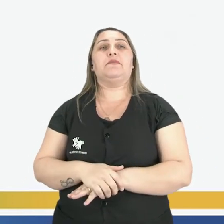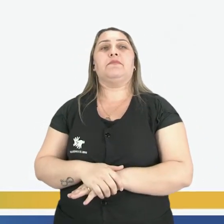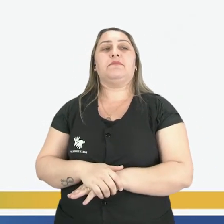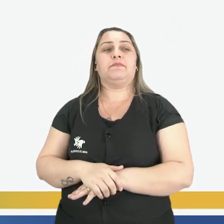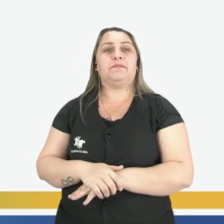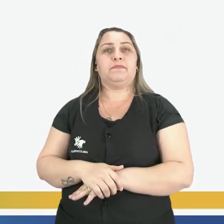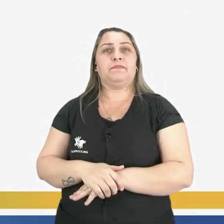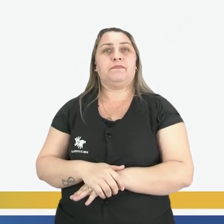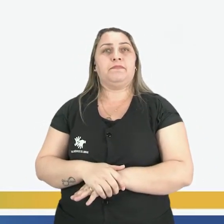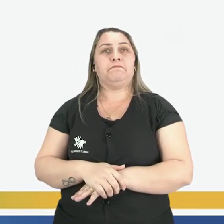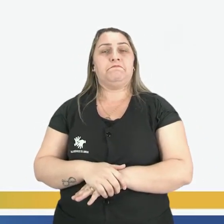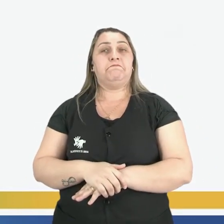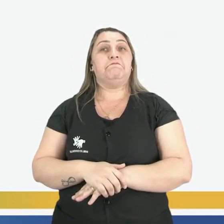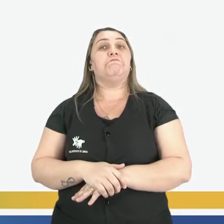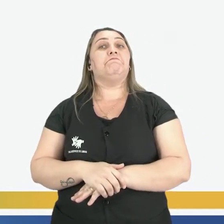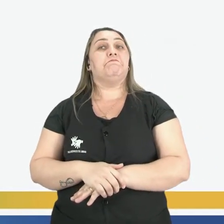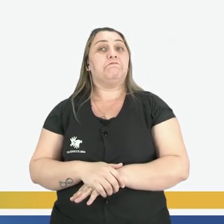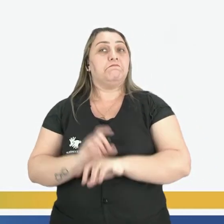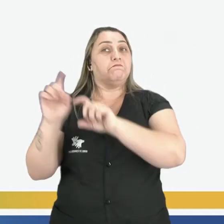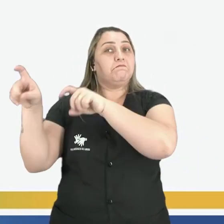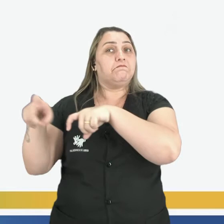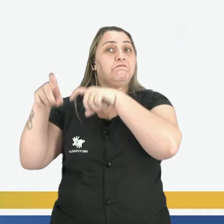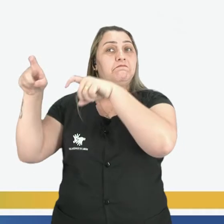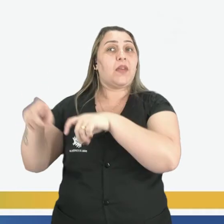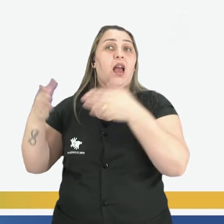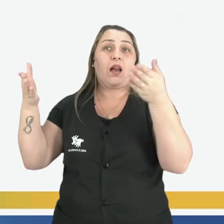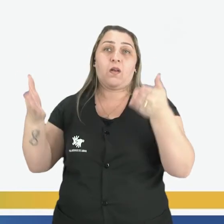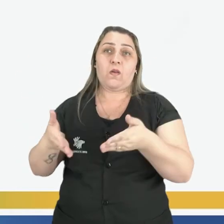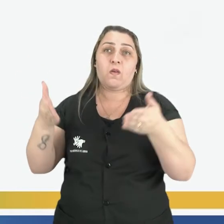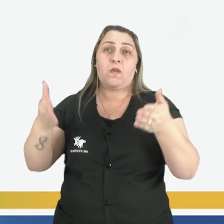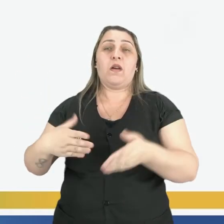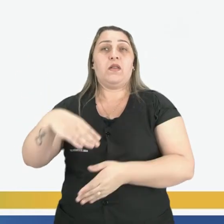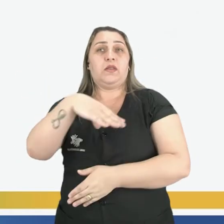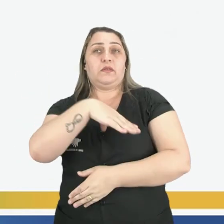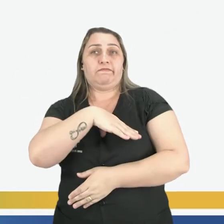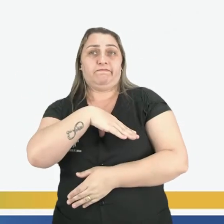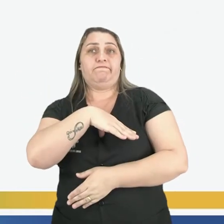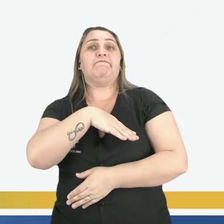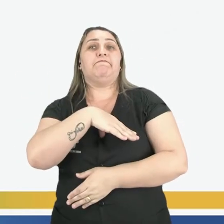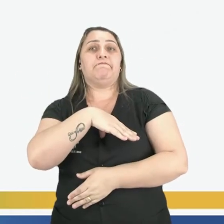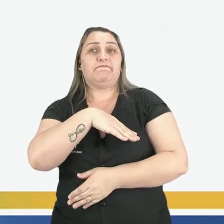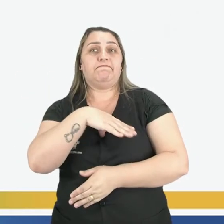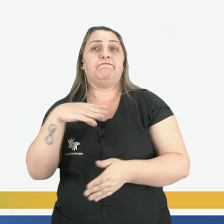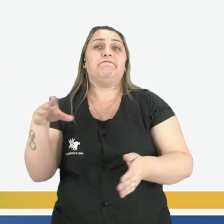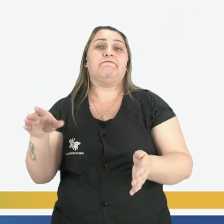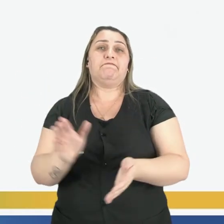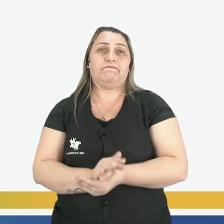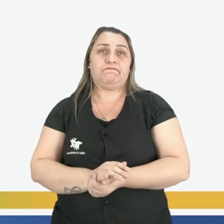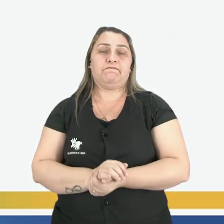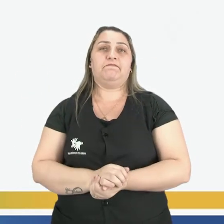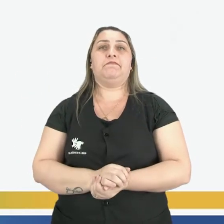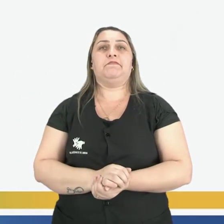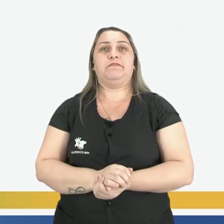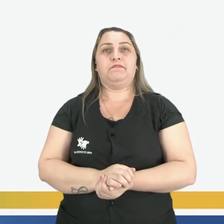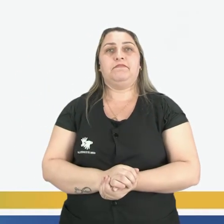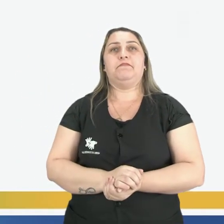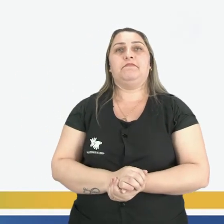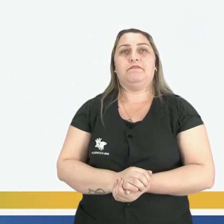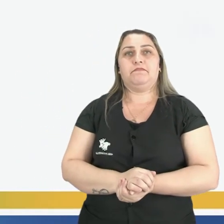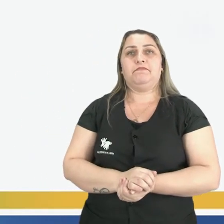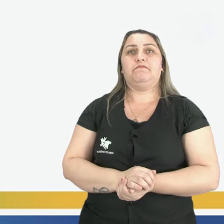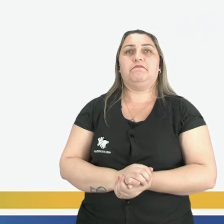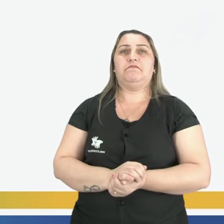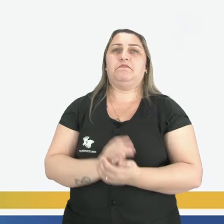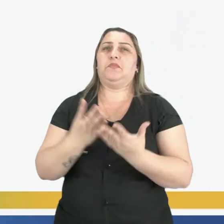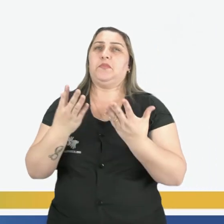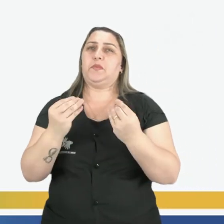uma propriedade do campo e agora é uma propriedade urbana,